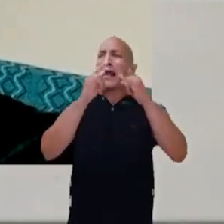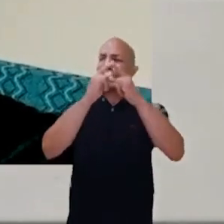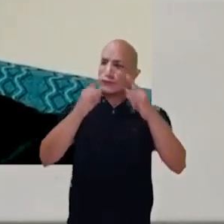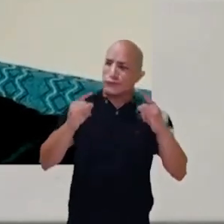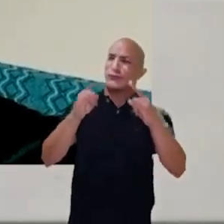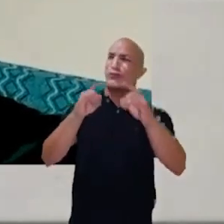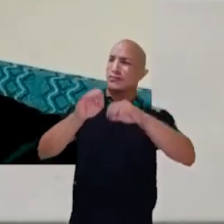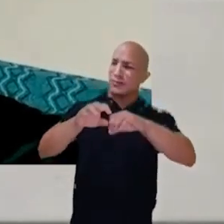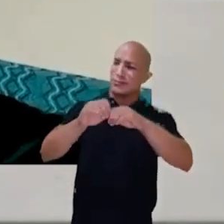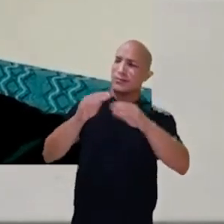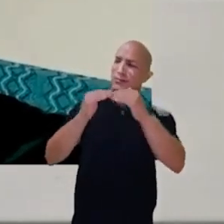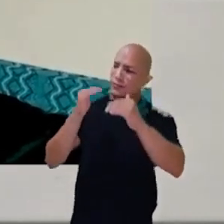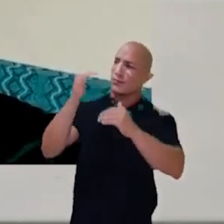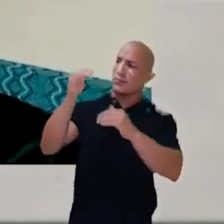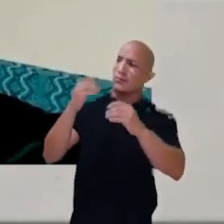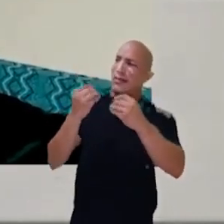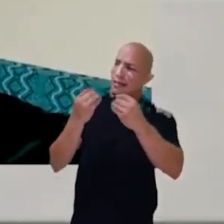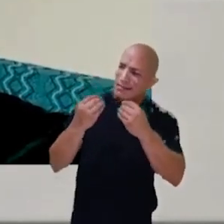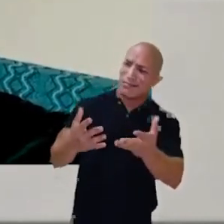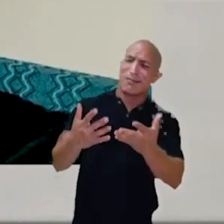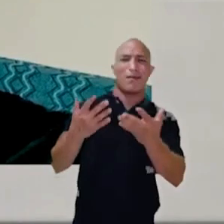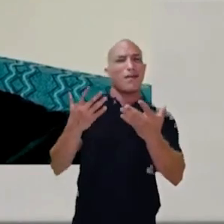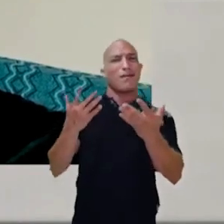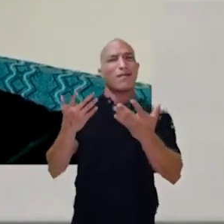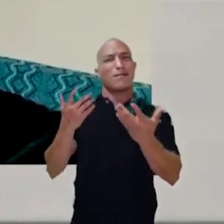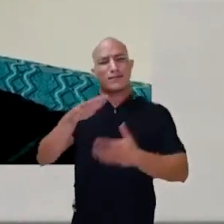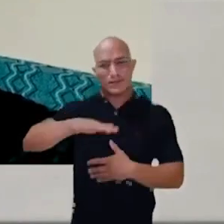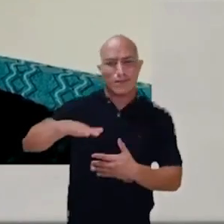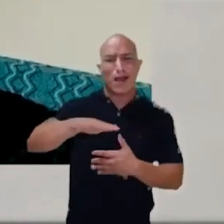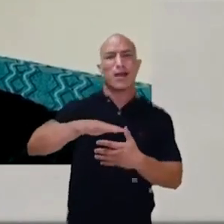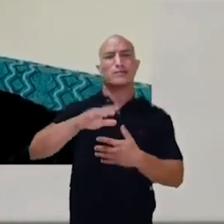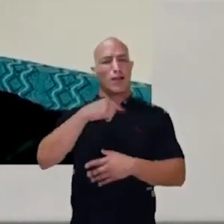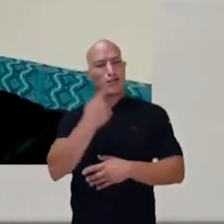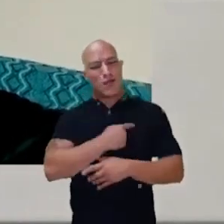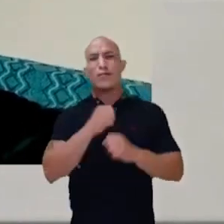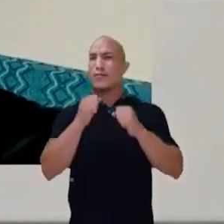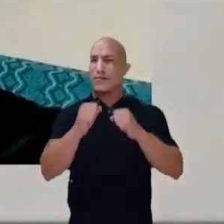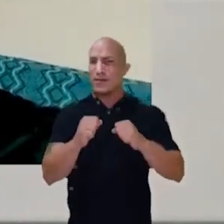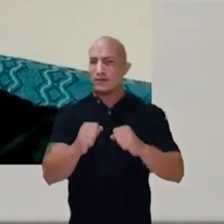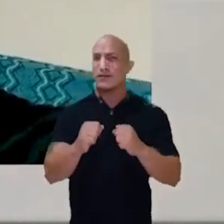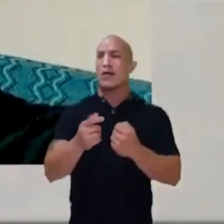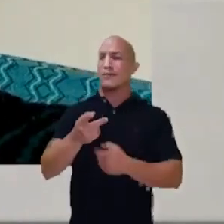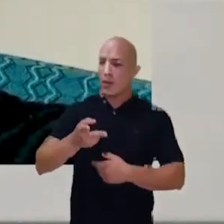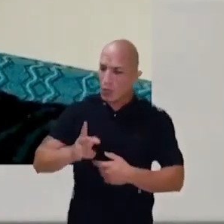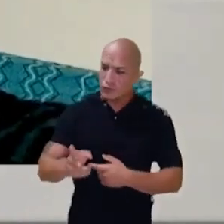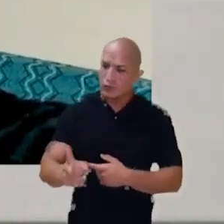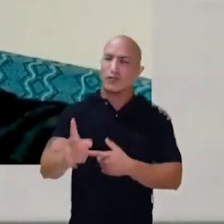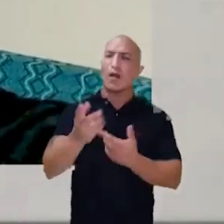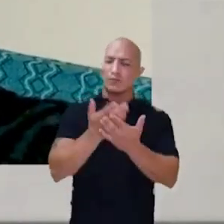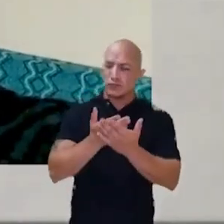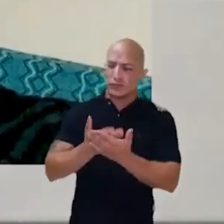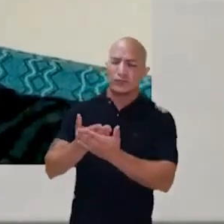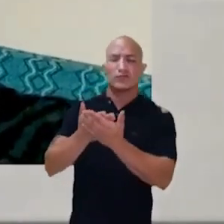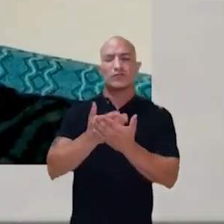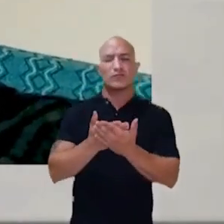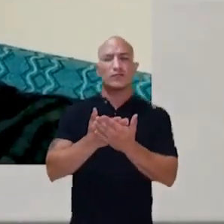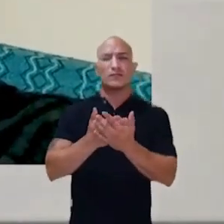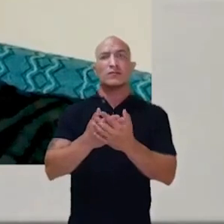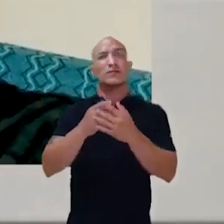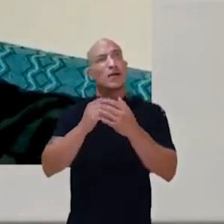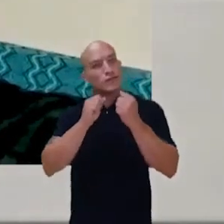esgotamento mental por terem que equilibrar maternidade, estudos e atividades domésticas, e ainda foi considerada a questão de estarem